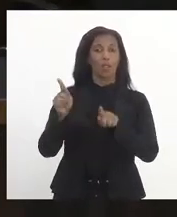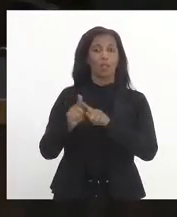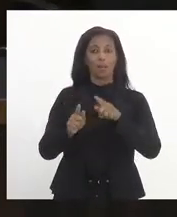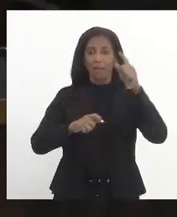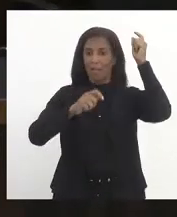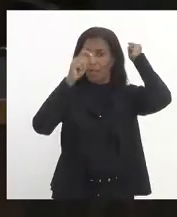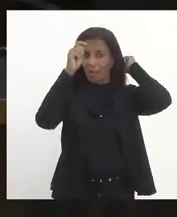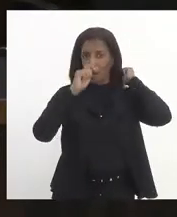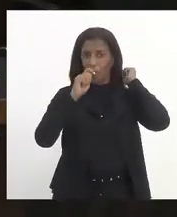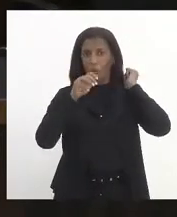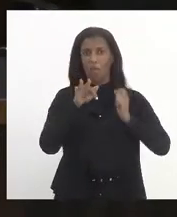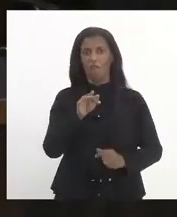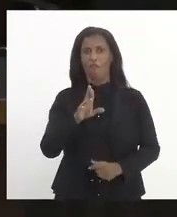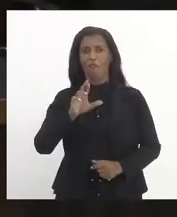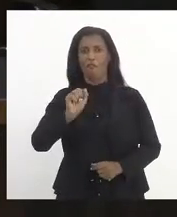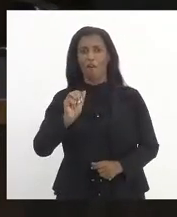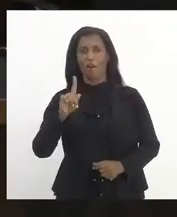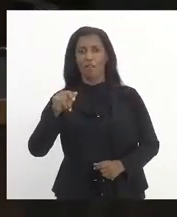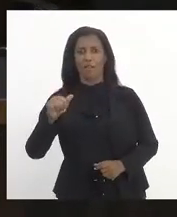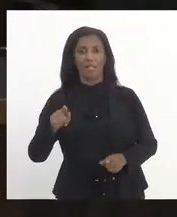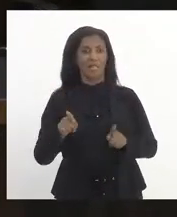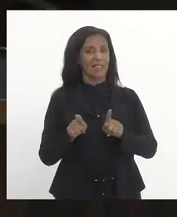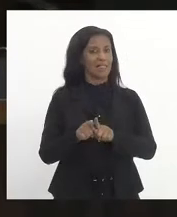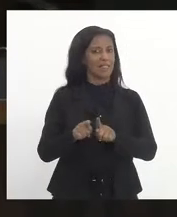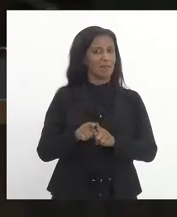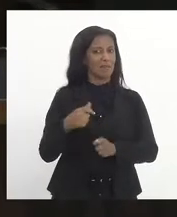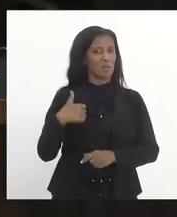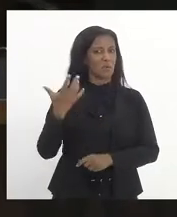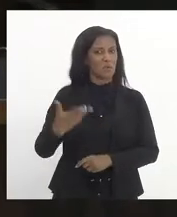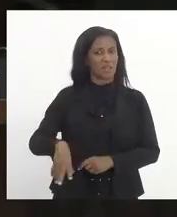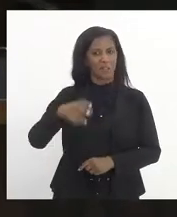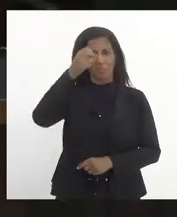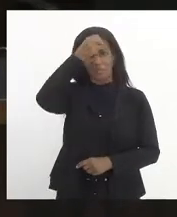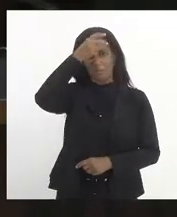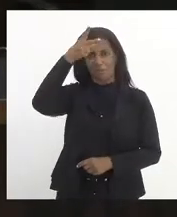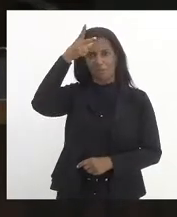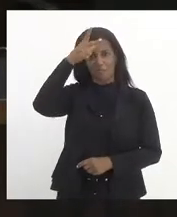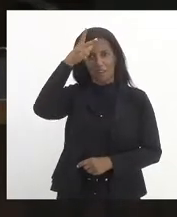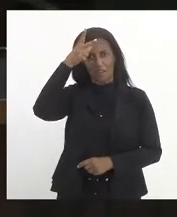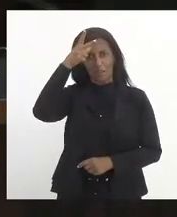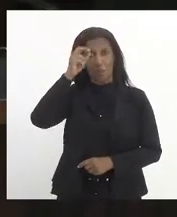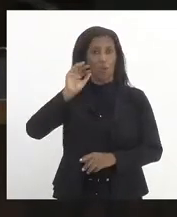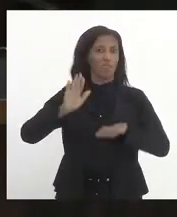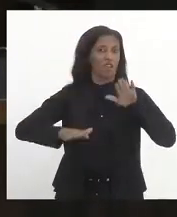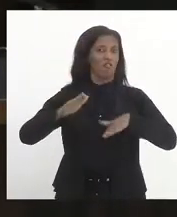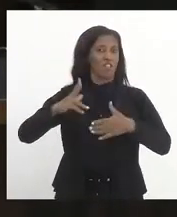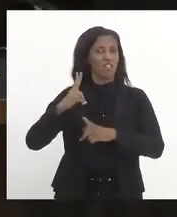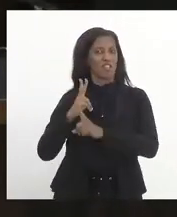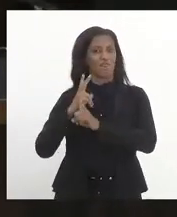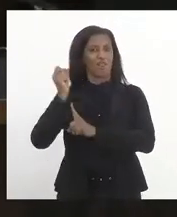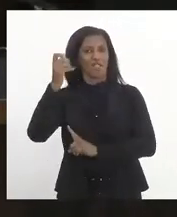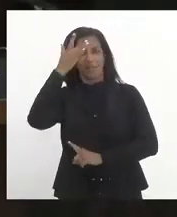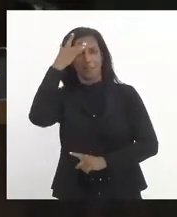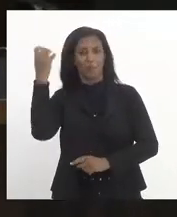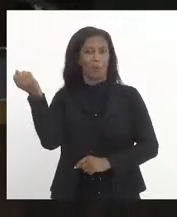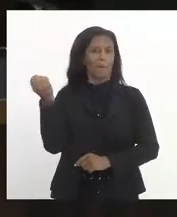diz: mamãe, não quero ser prefeito, pode ser que eu seja eleito e alguém pode querer me assassinar. E o Maluco